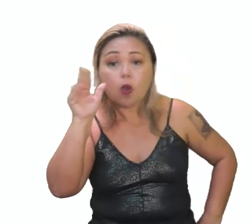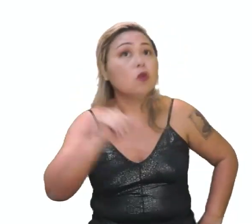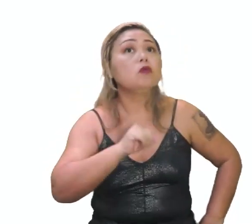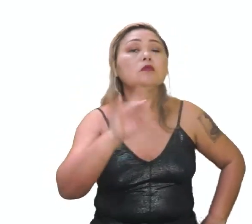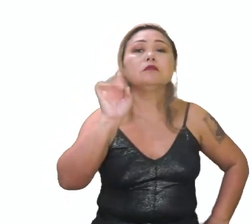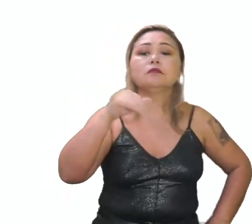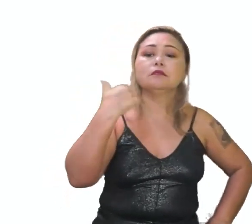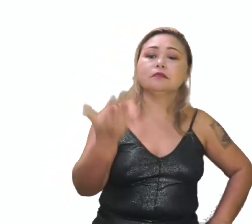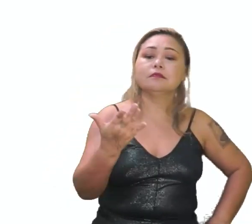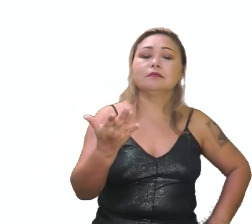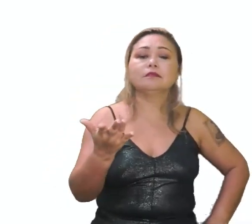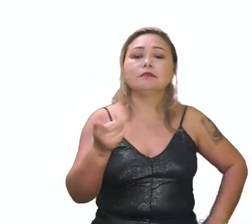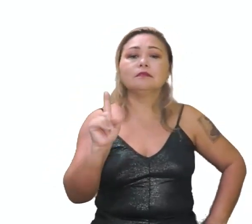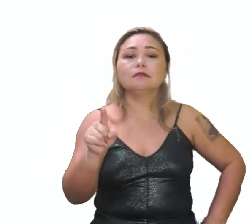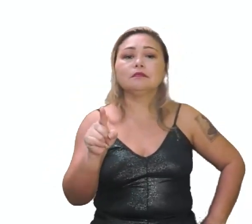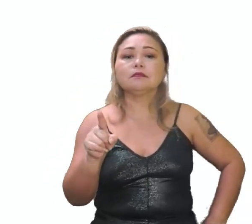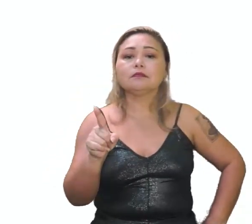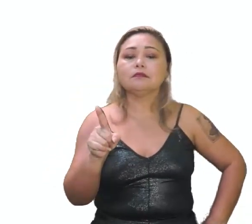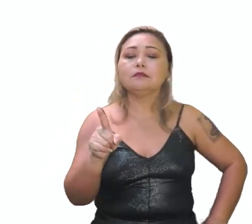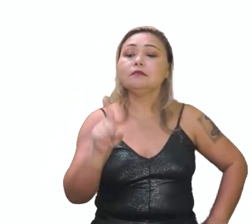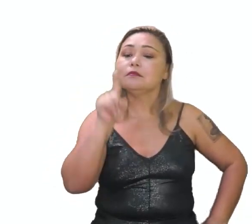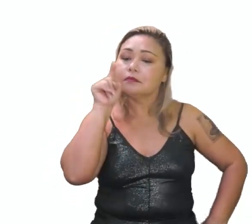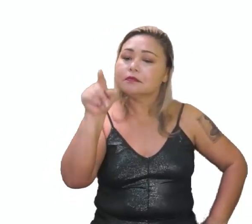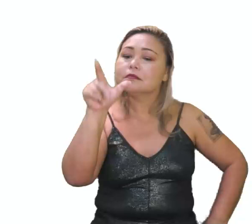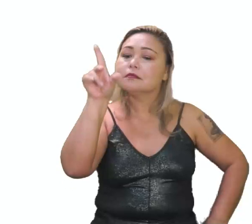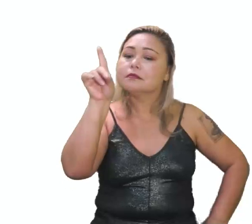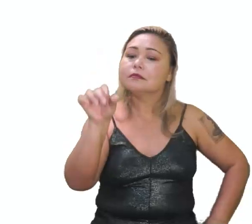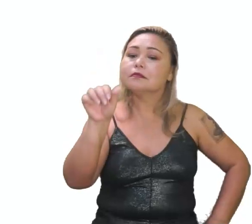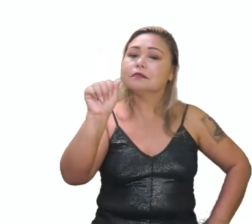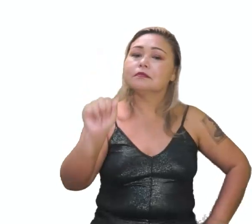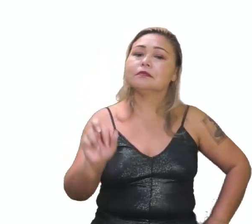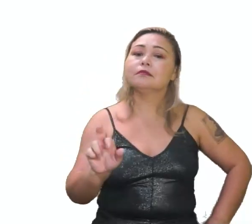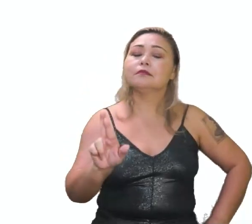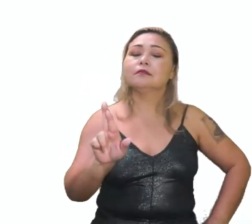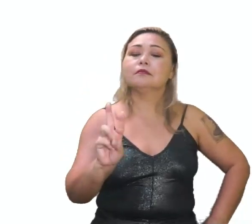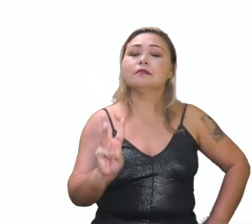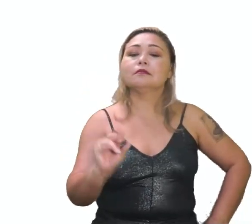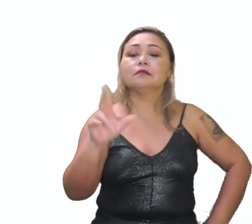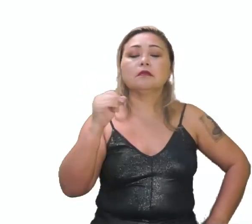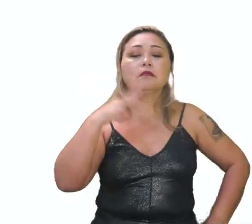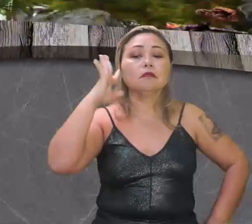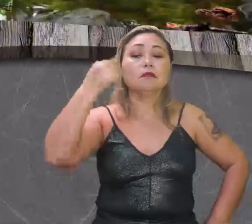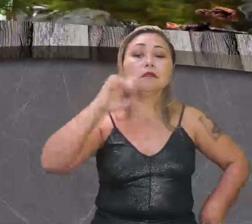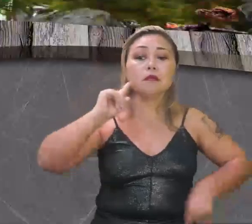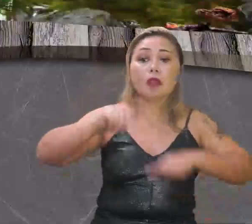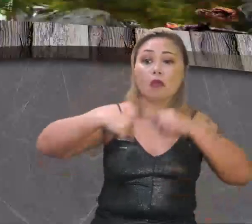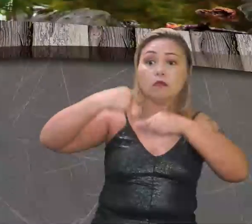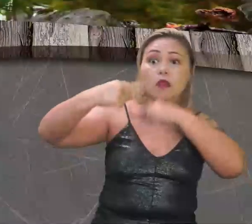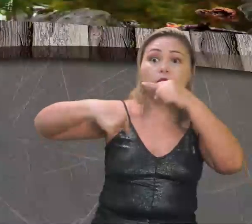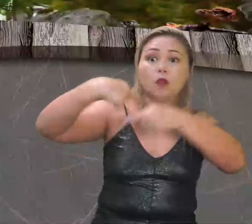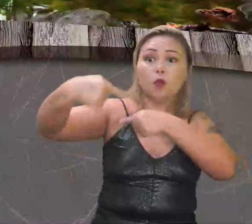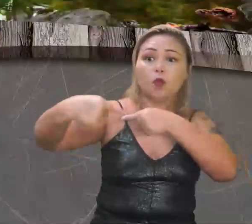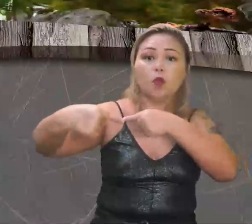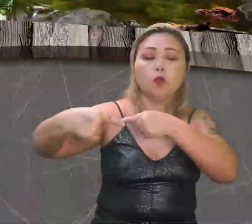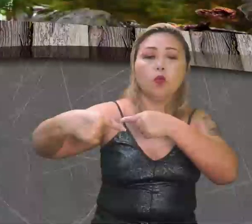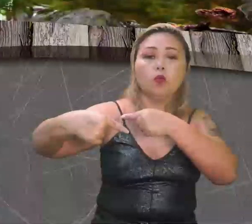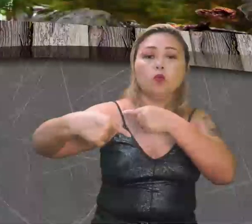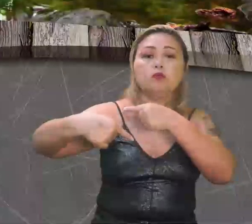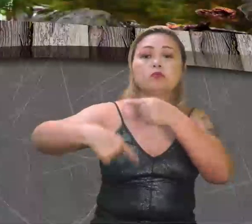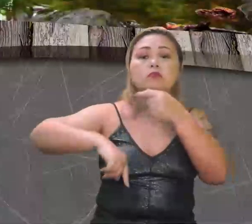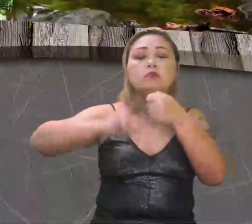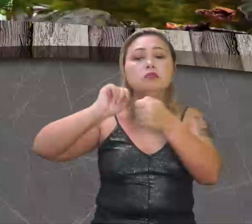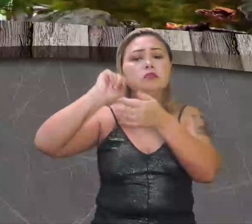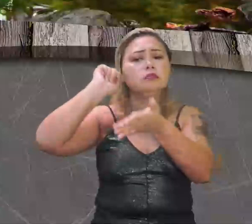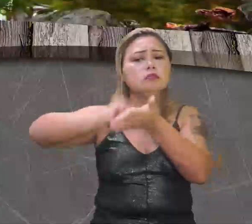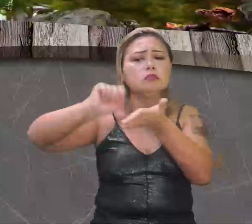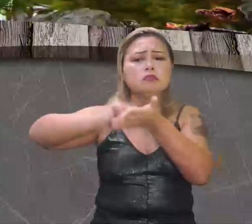muito curioso. E aí, foi ele quem trouxe a ideia da teoria da evolução. Ele